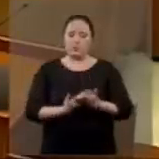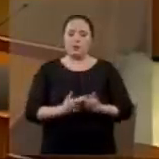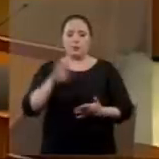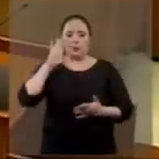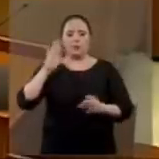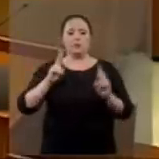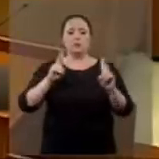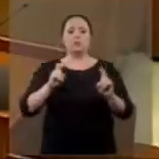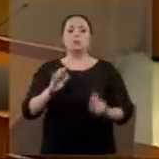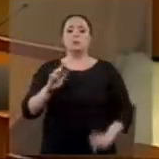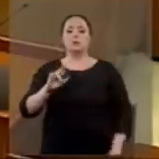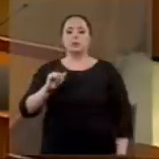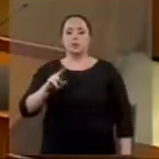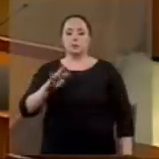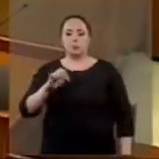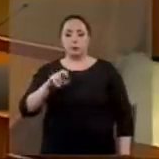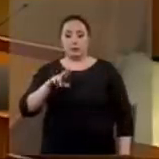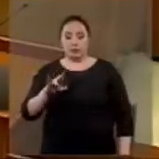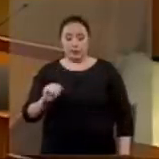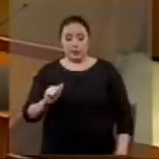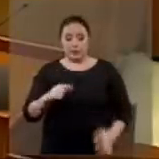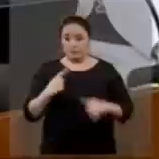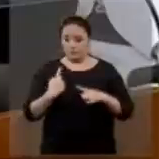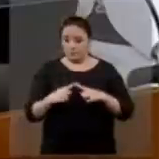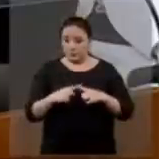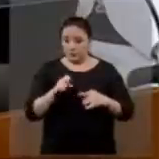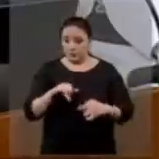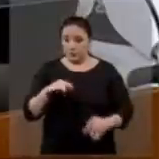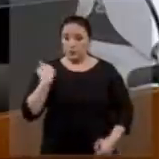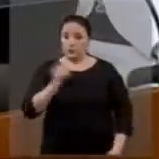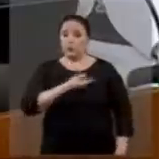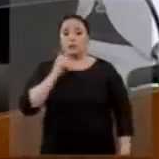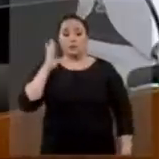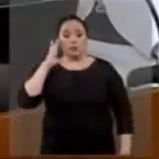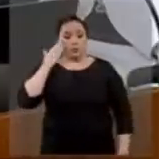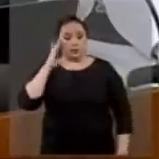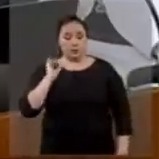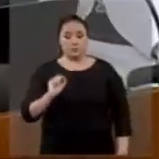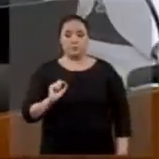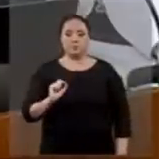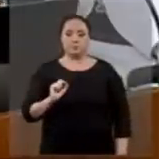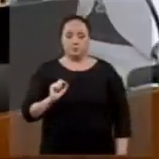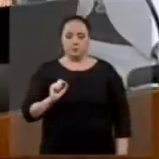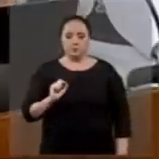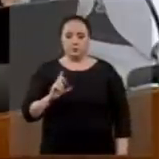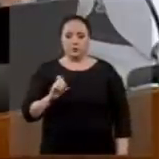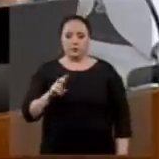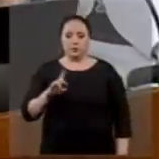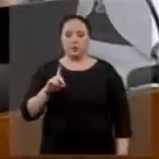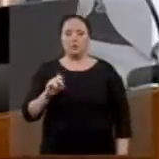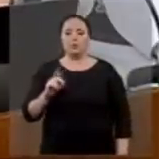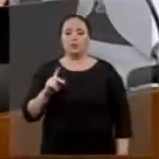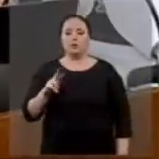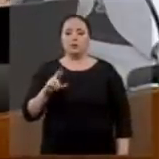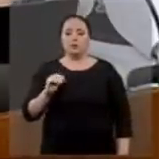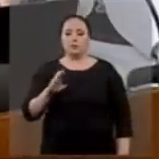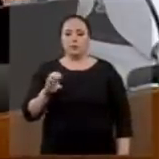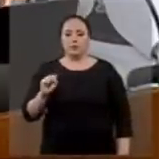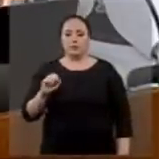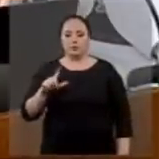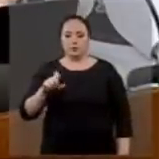questão tributária, porque se entendermos que o devido processo legal